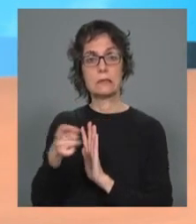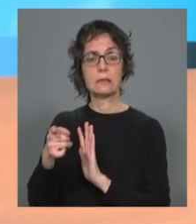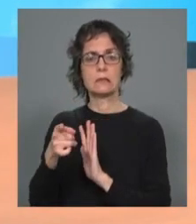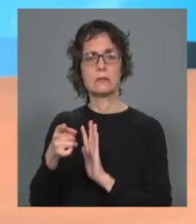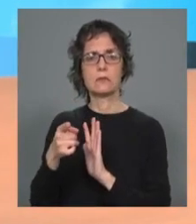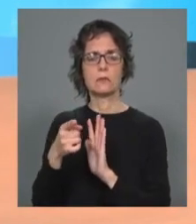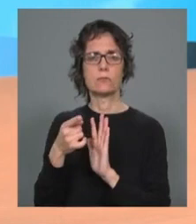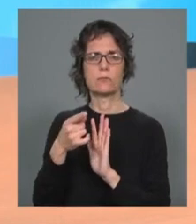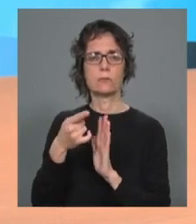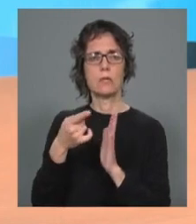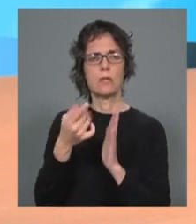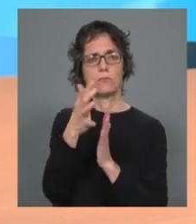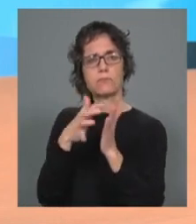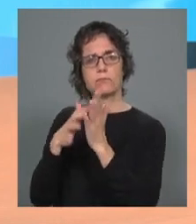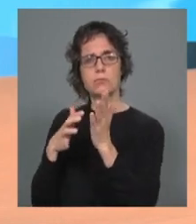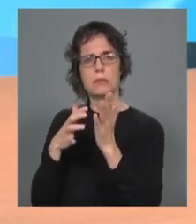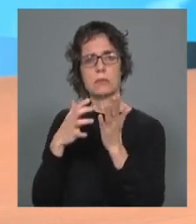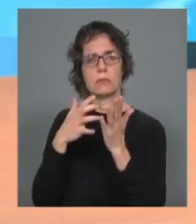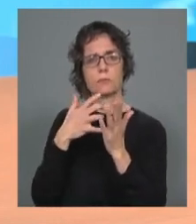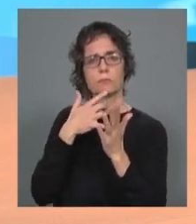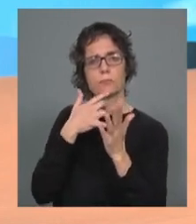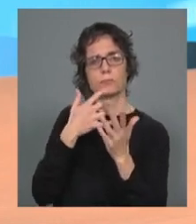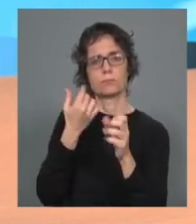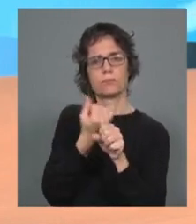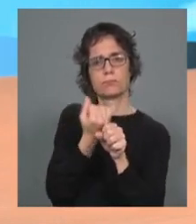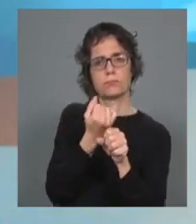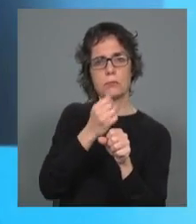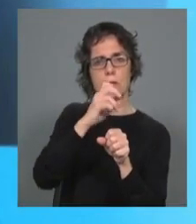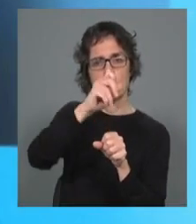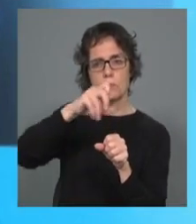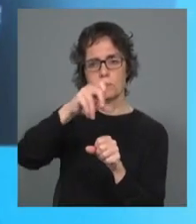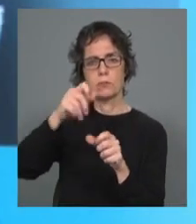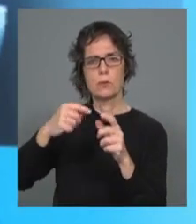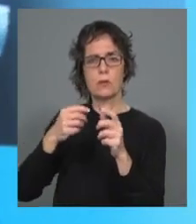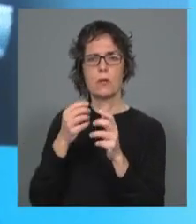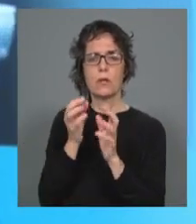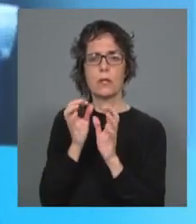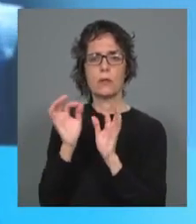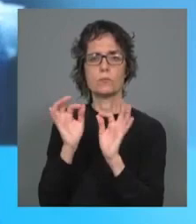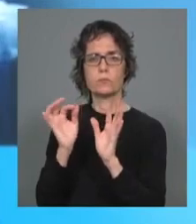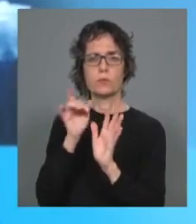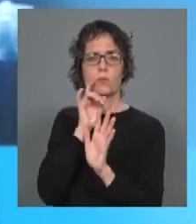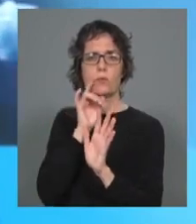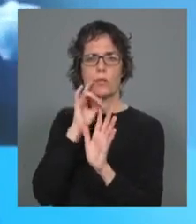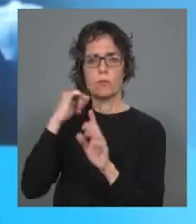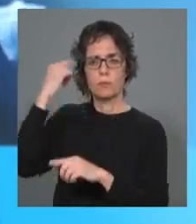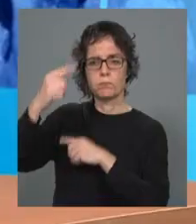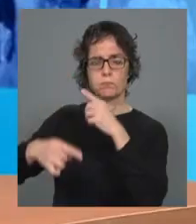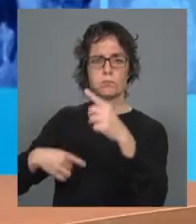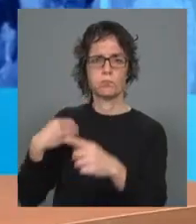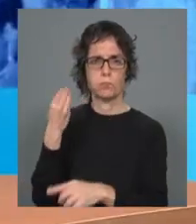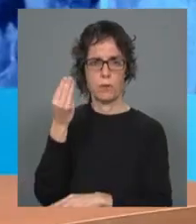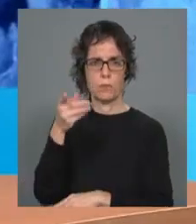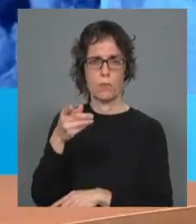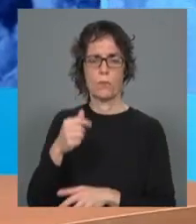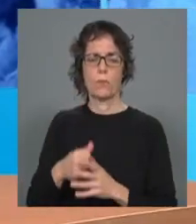do envolvimento da Diocese e das suas estruturas que cuidam o património. Está connosco Eva Raquel Mendes, da Comissão